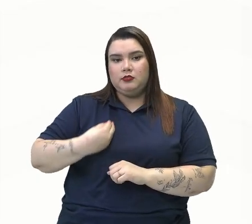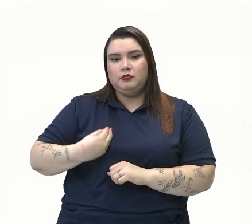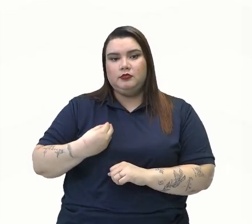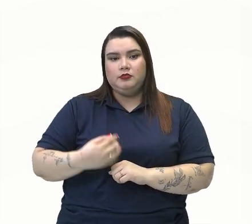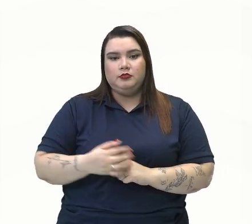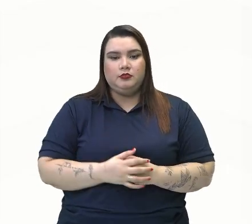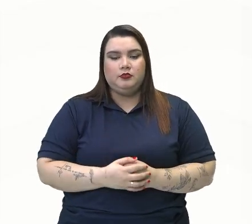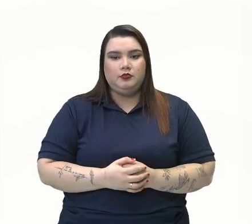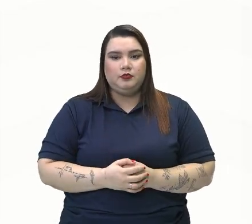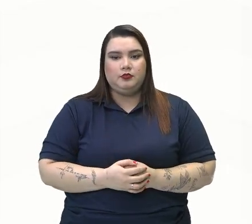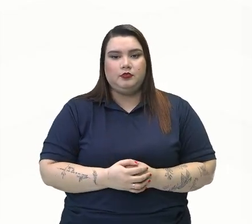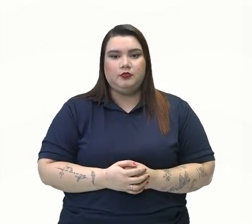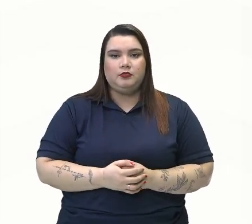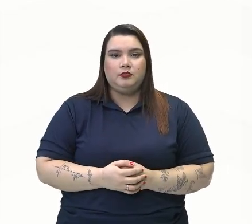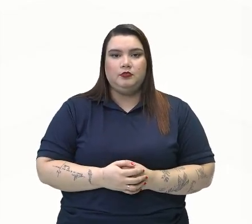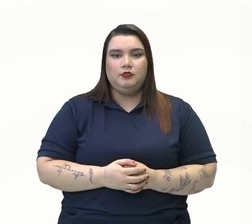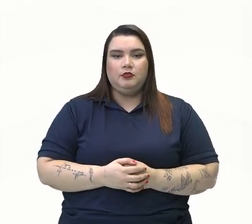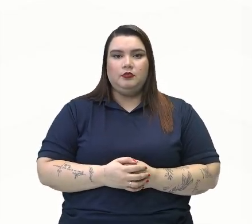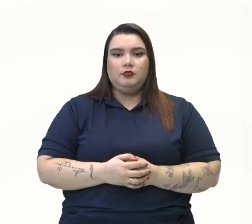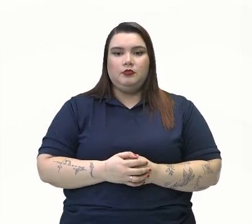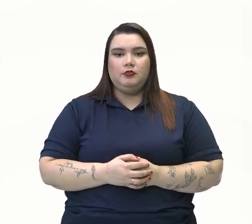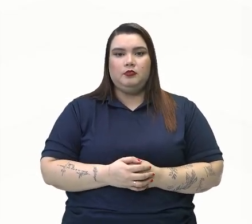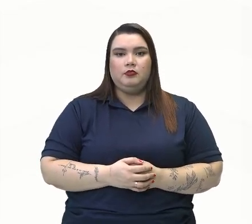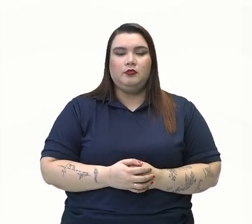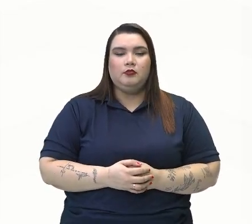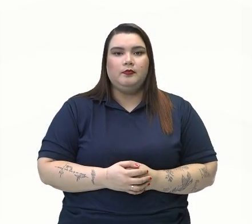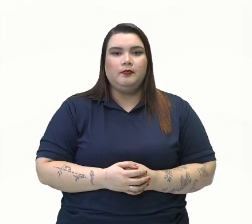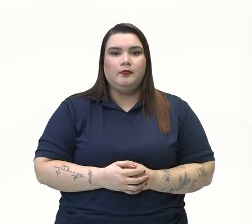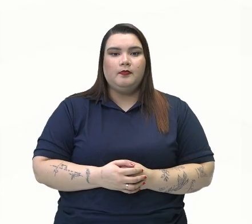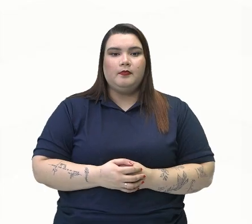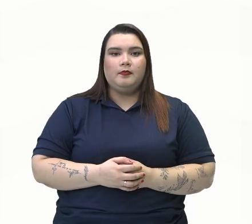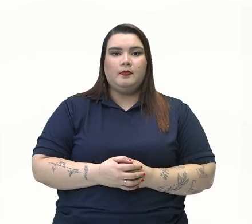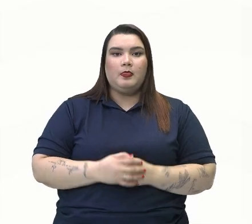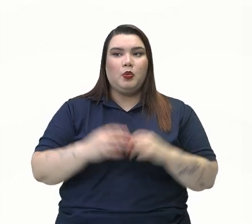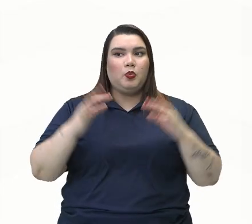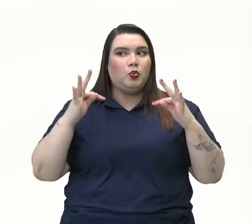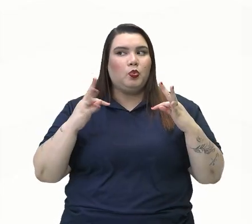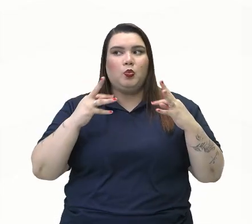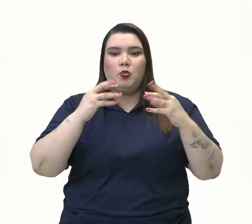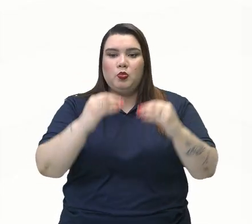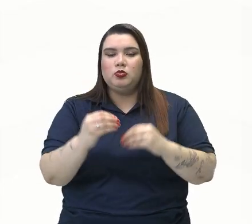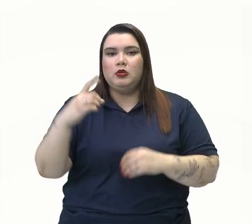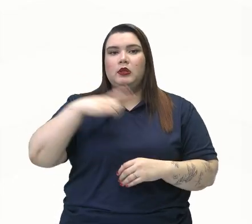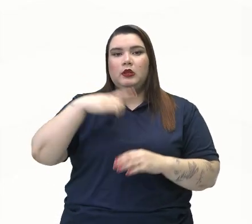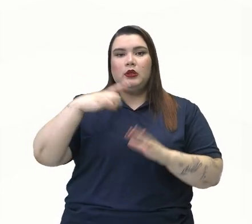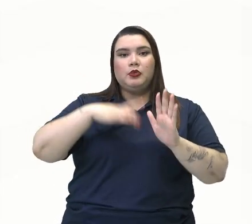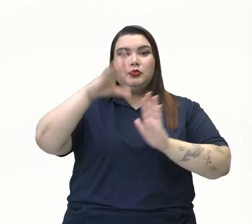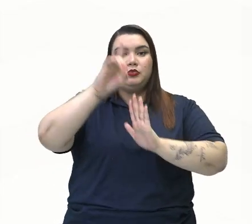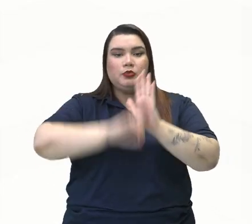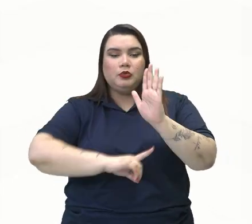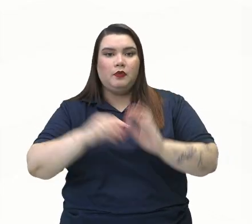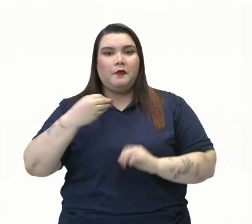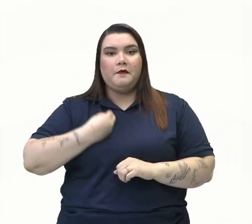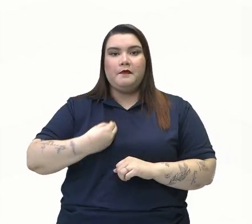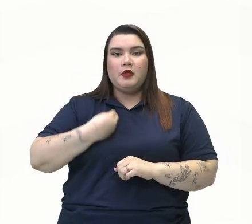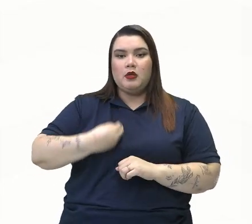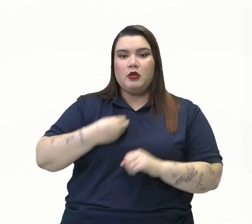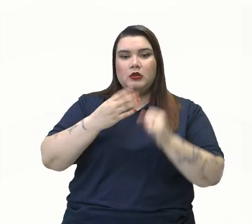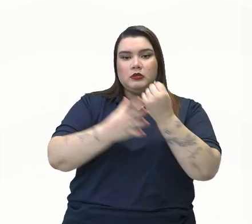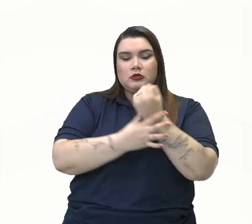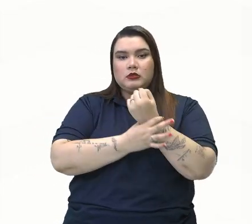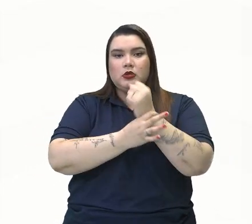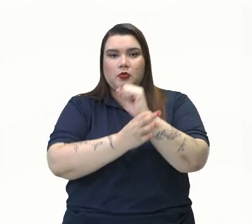Everyone has the right to live in safety and freedom. Então, todo mundo tem o direito de viver em segurança. A